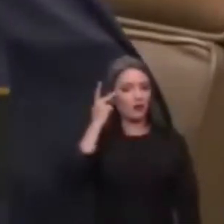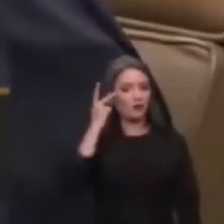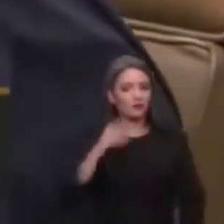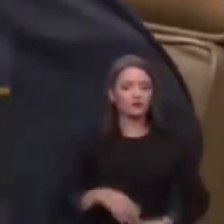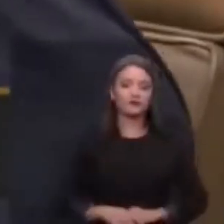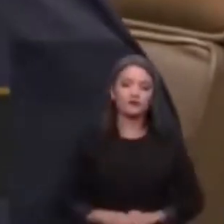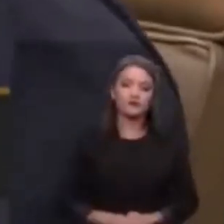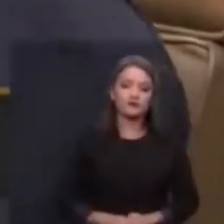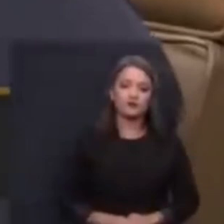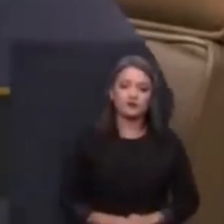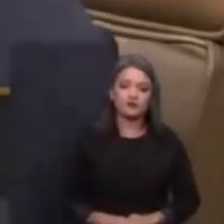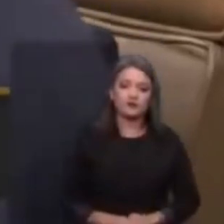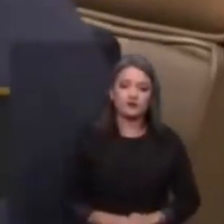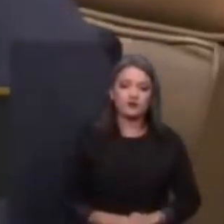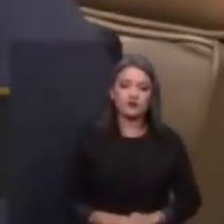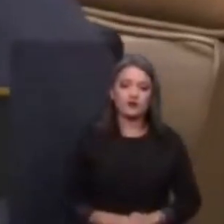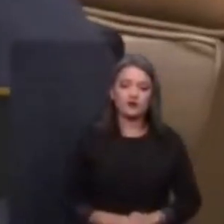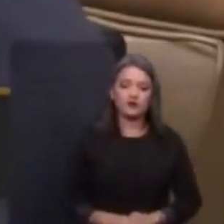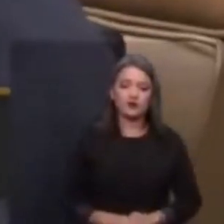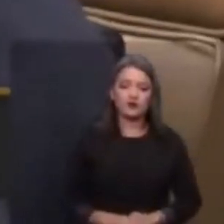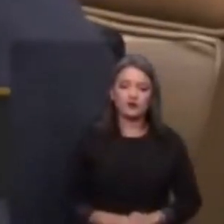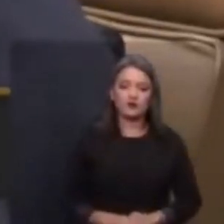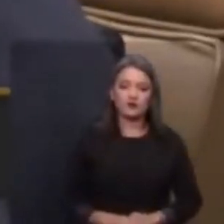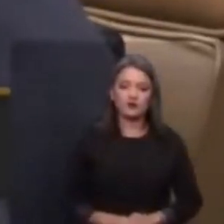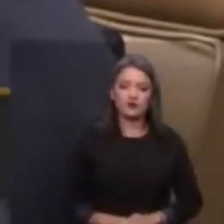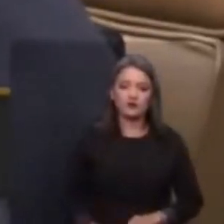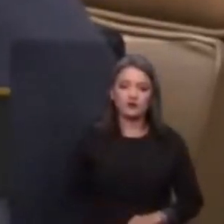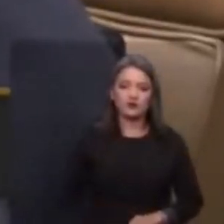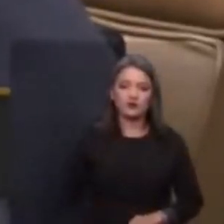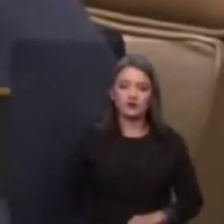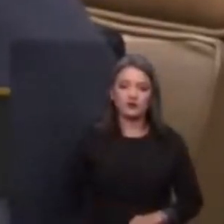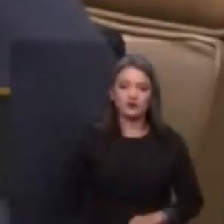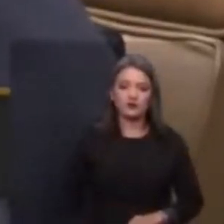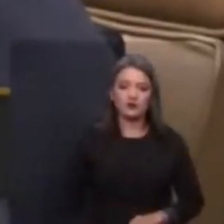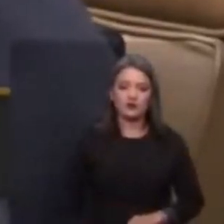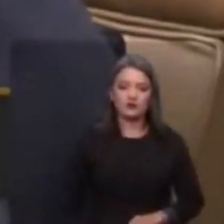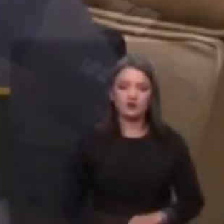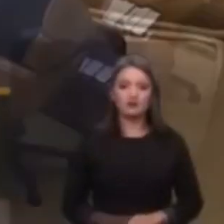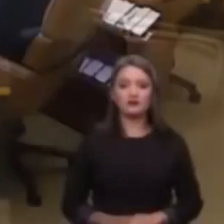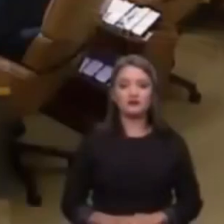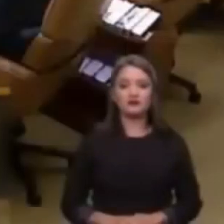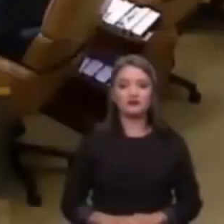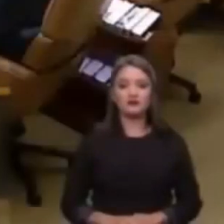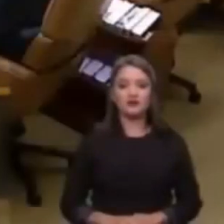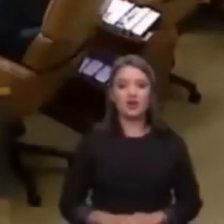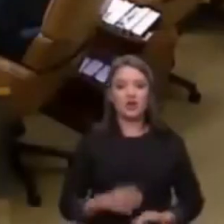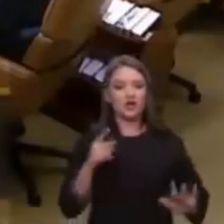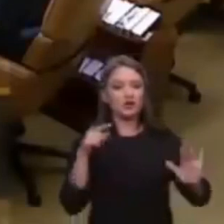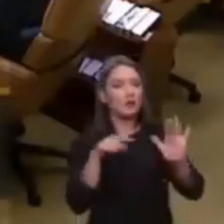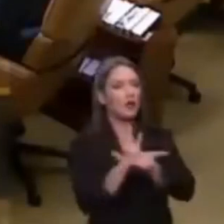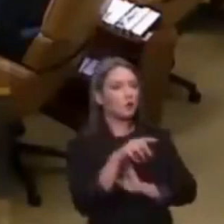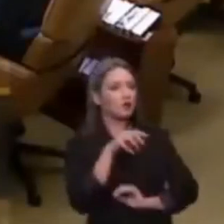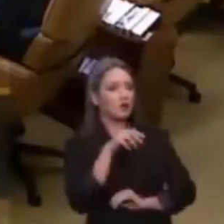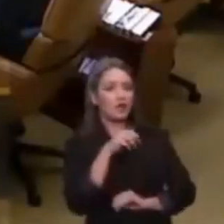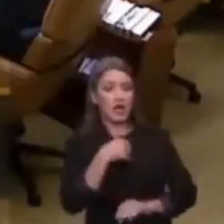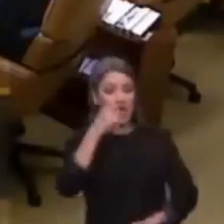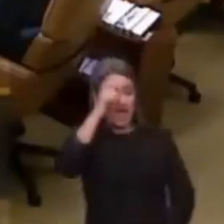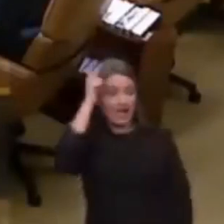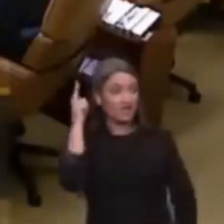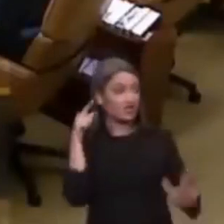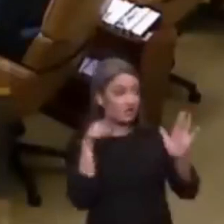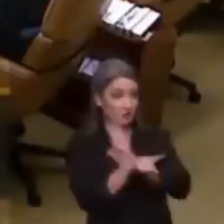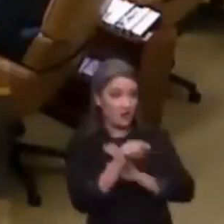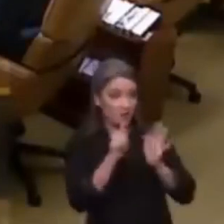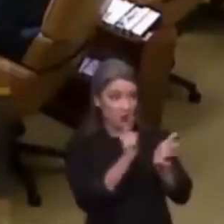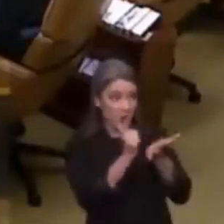por 19 dias pelo crime, mas respondeu ao processo em liberdade. Então, mas só que o ministro André Mendonça acabou de